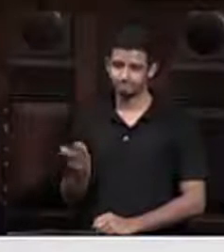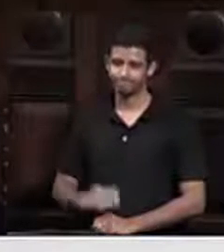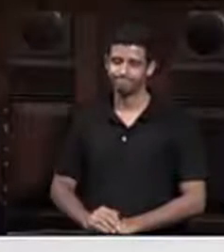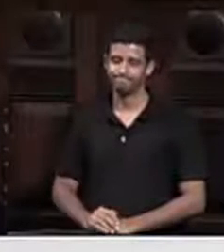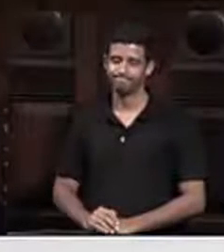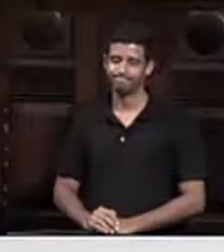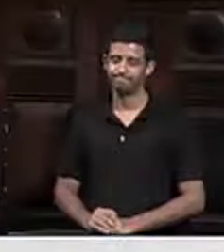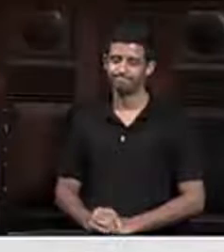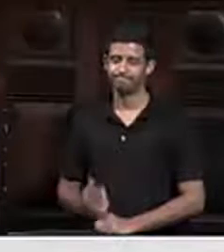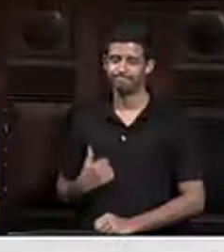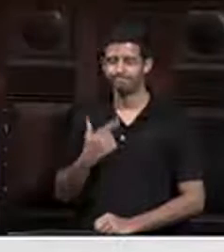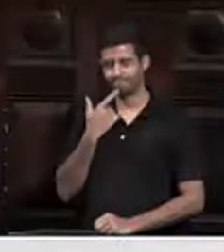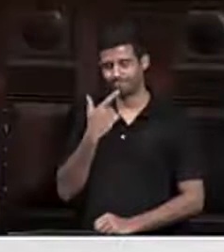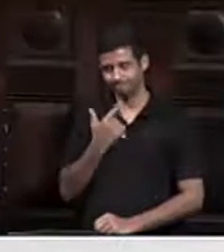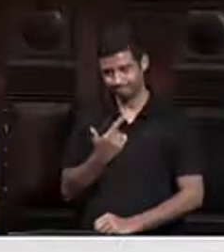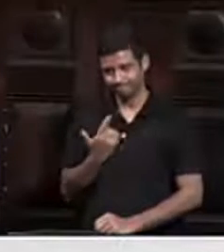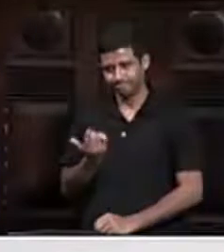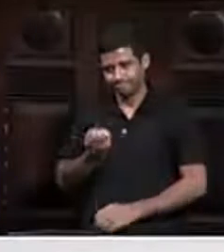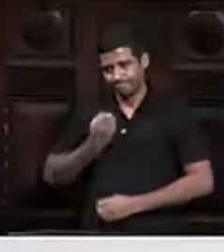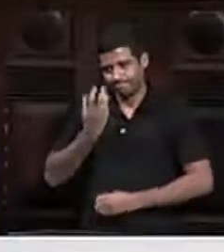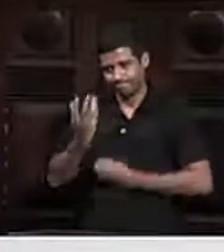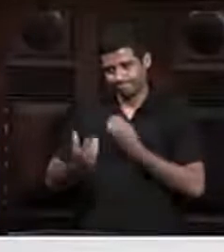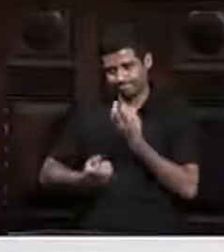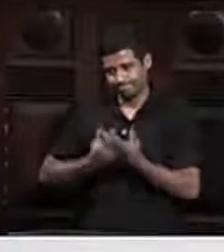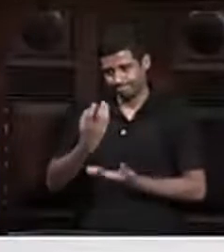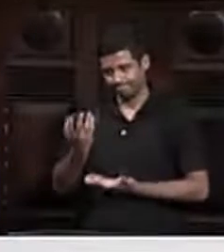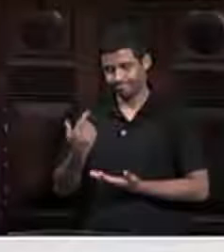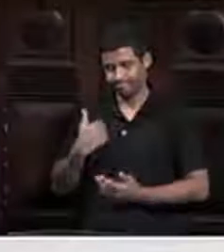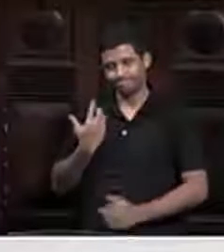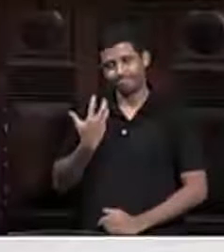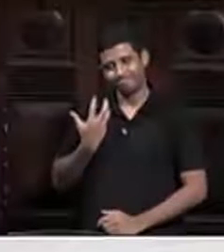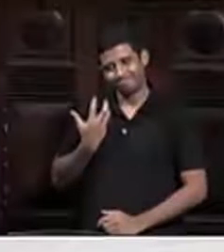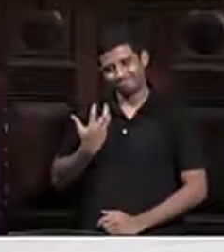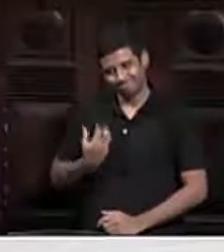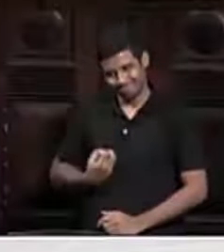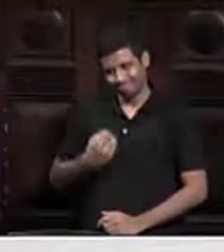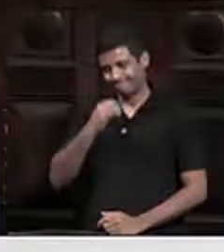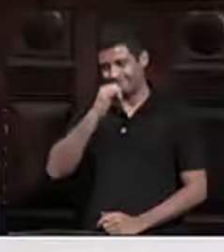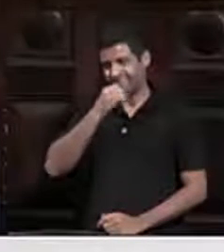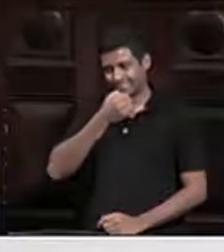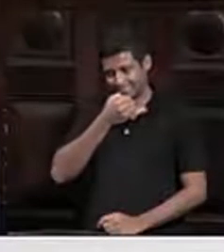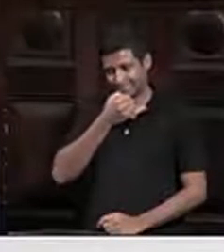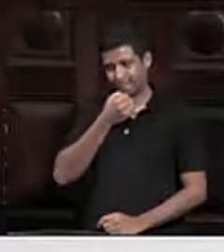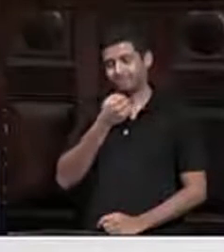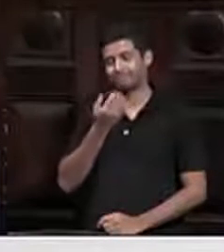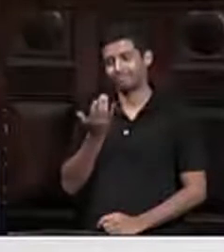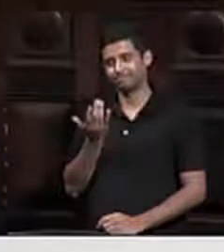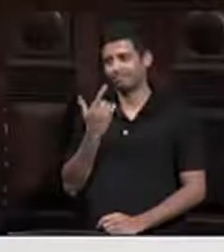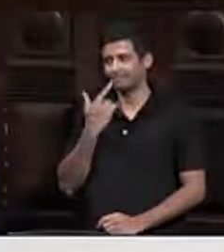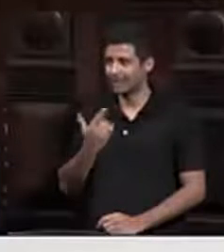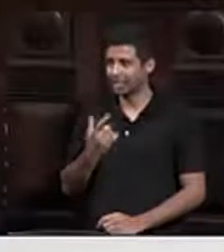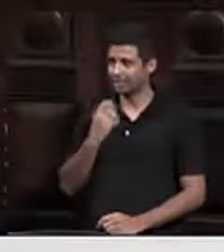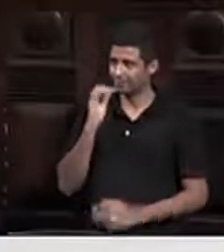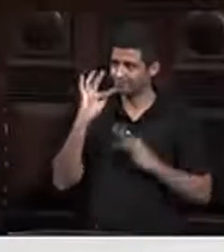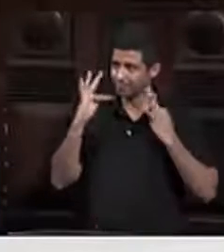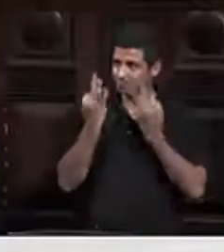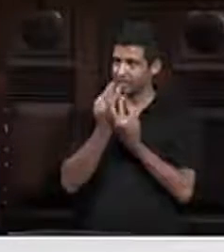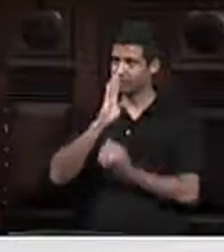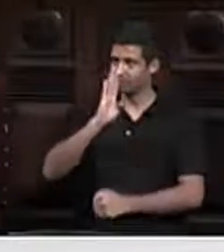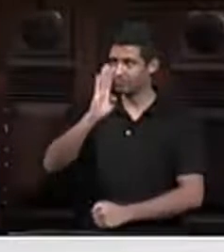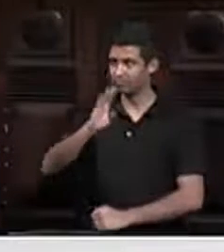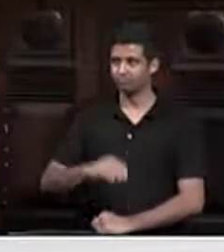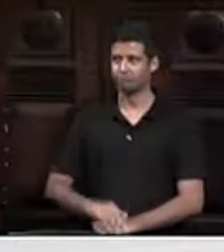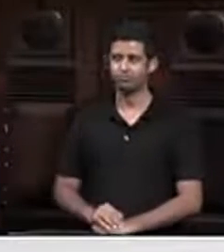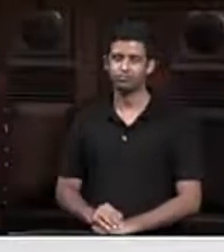aqui expressar meu pesar, minhas condolências à família policial,